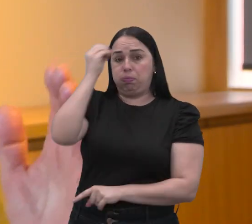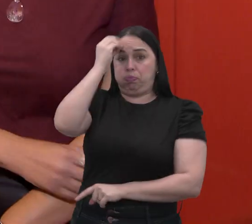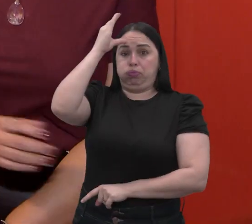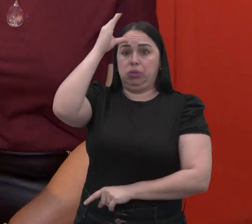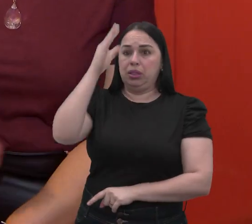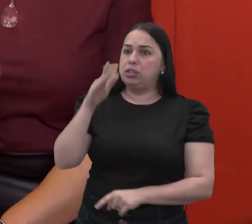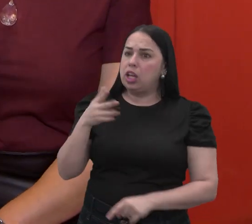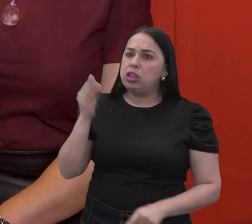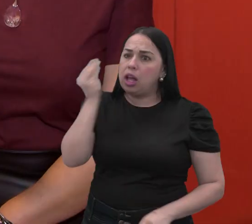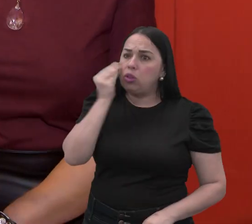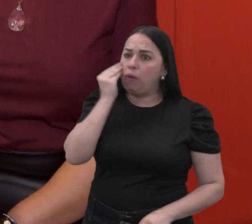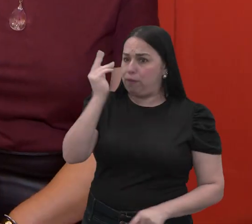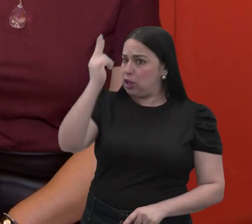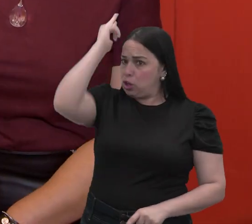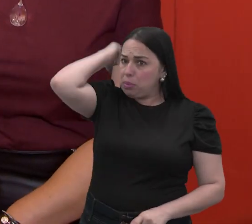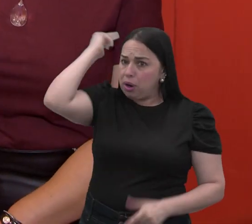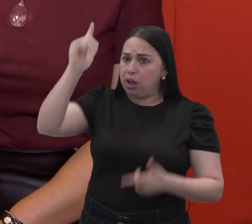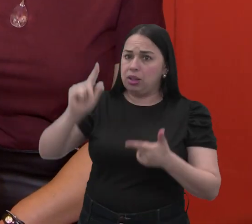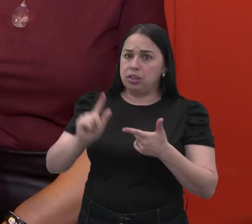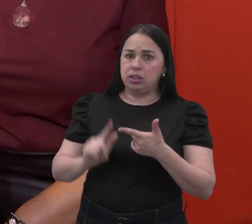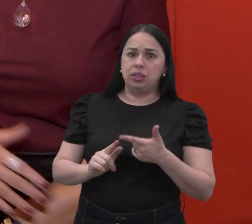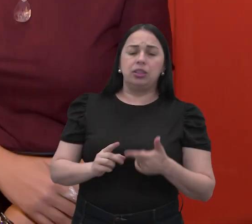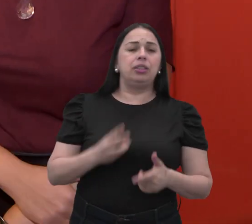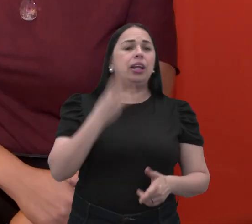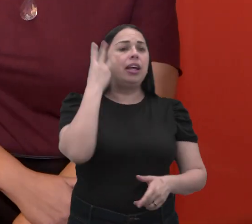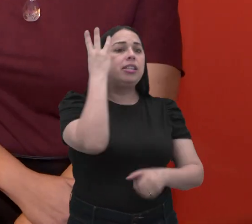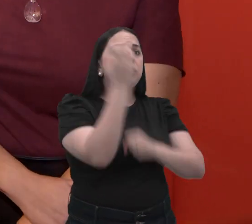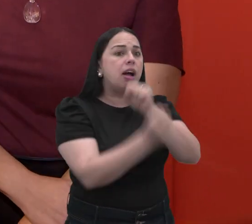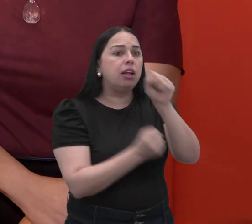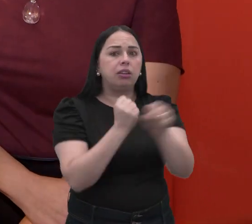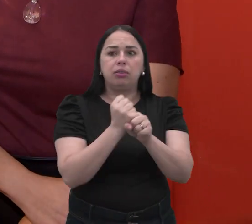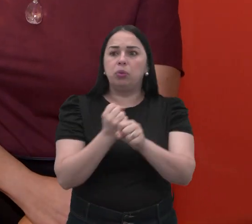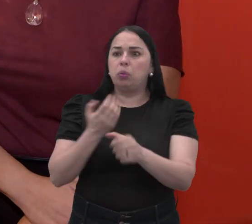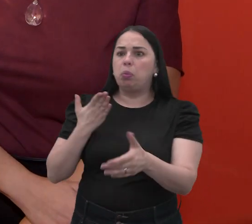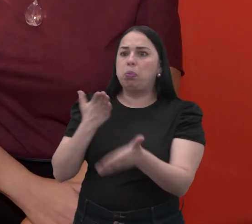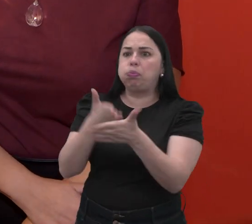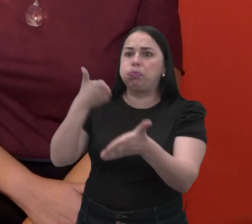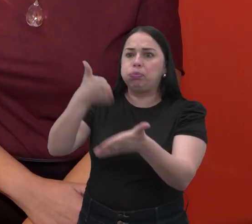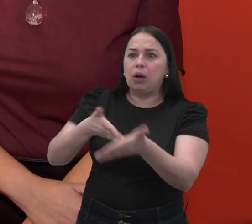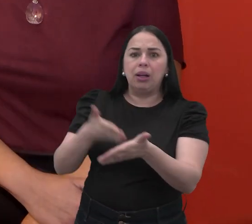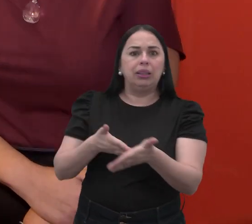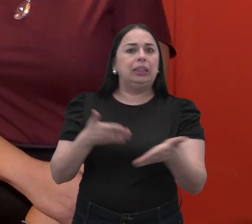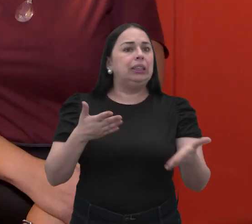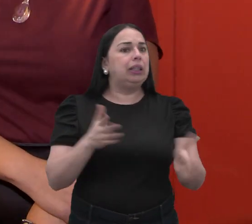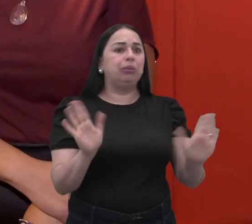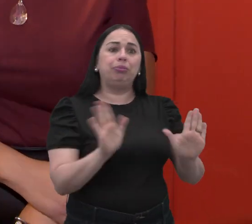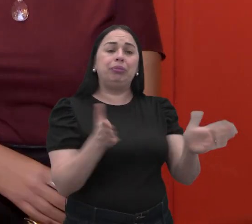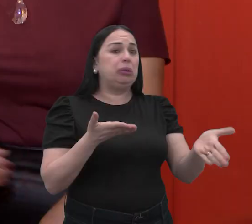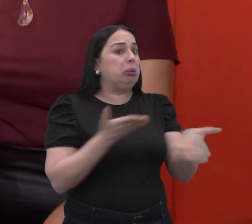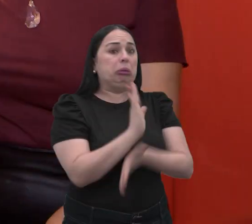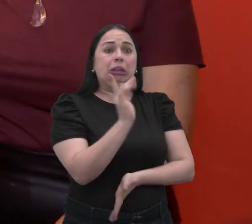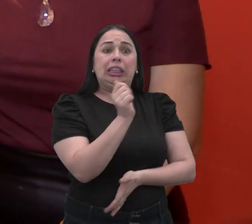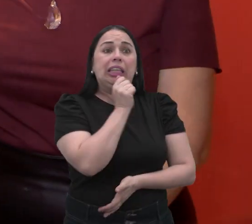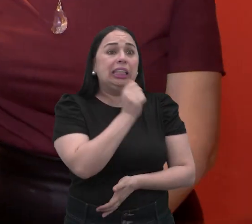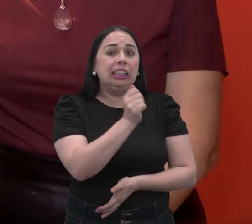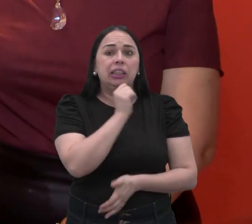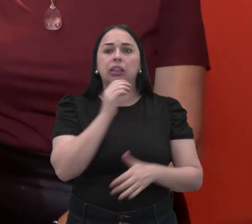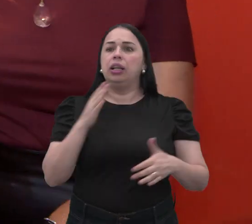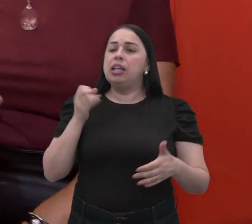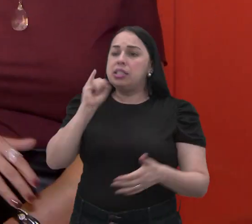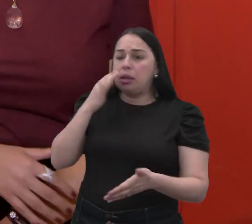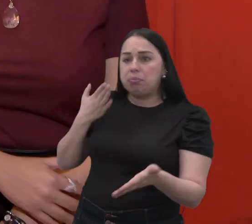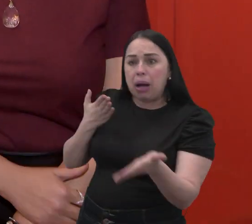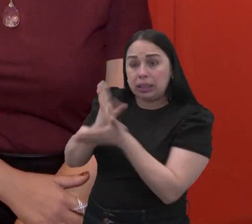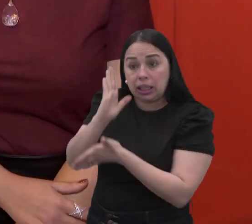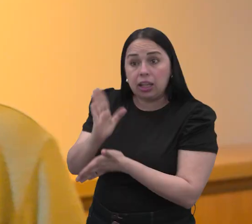top. Você né? chegou a fazer vestibular, fazer todo o trâmite? Sério? 3 anos. Não passou em nenhum? Não. Não. Se tivesse passado, você